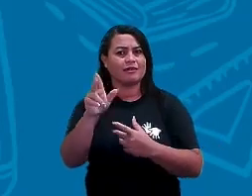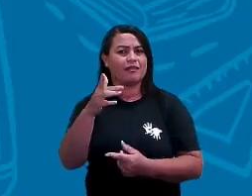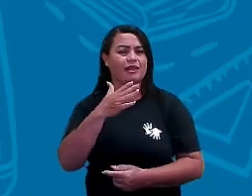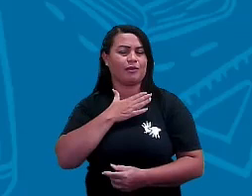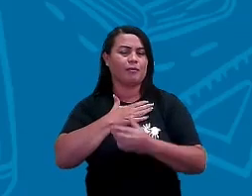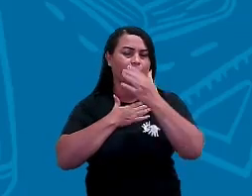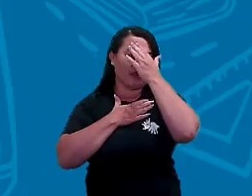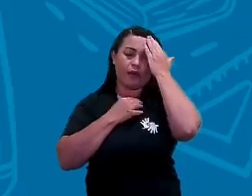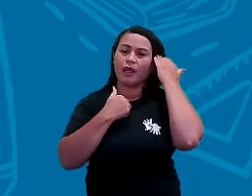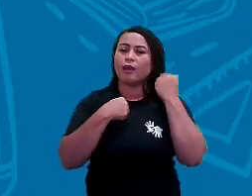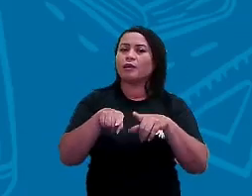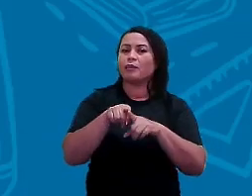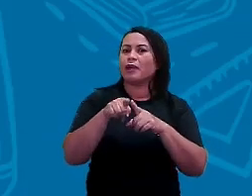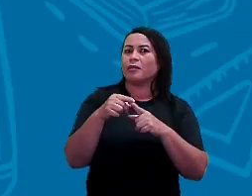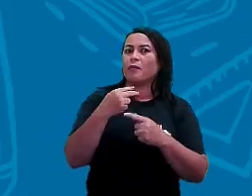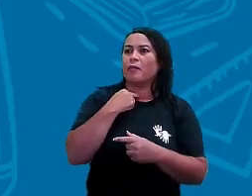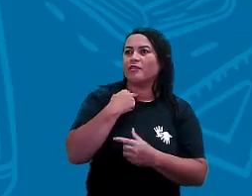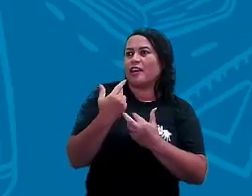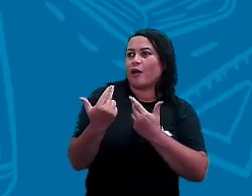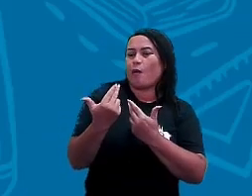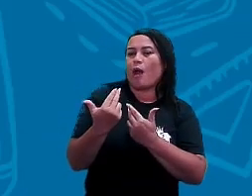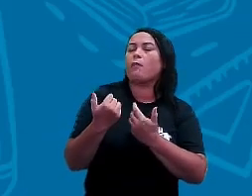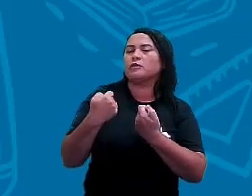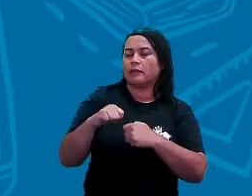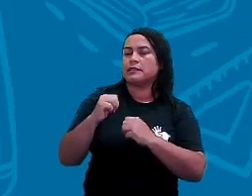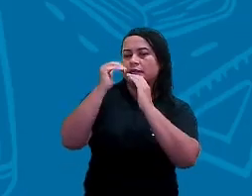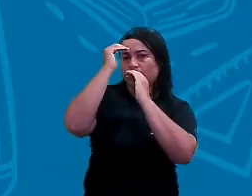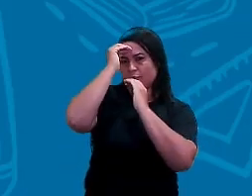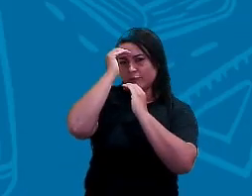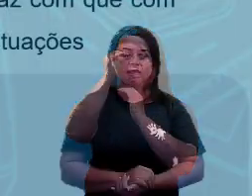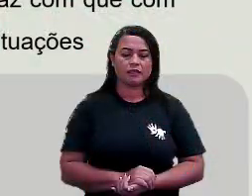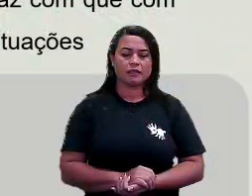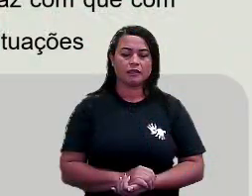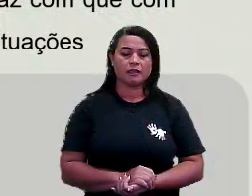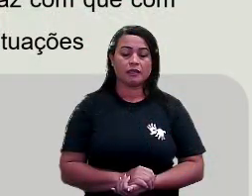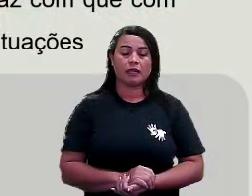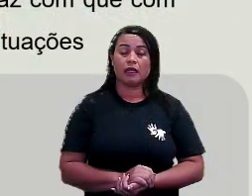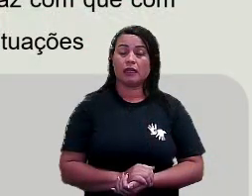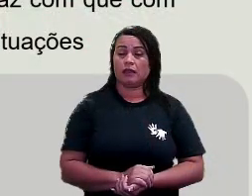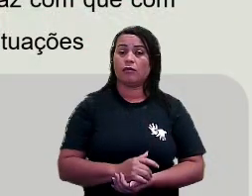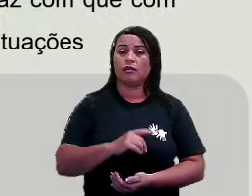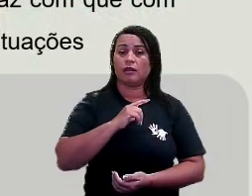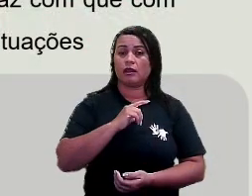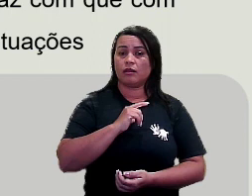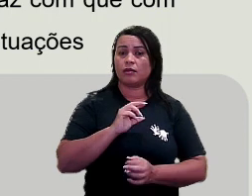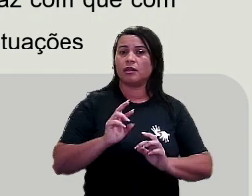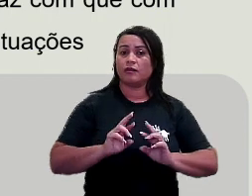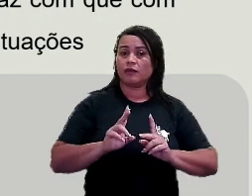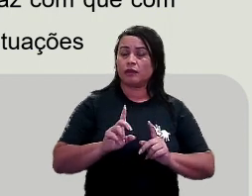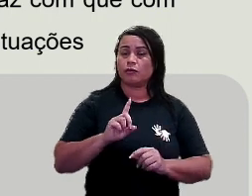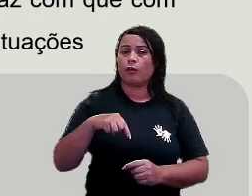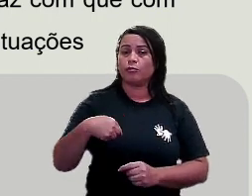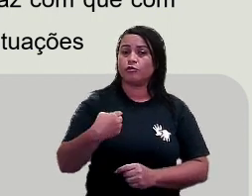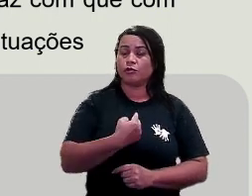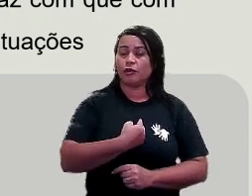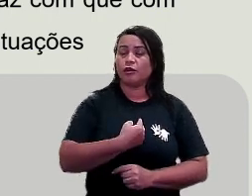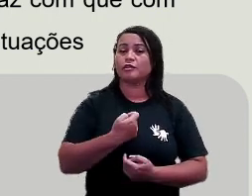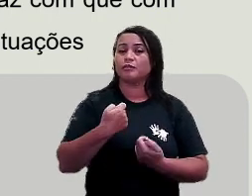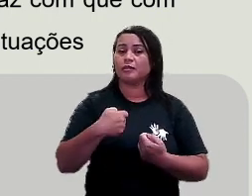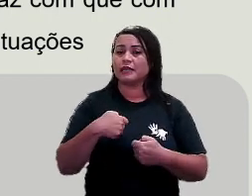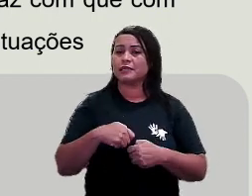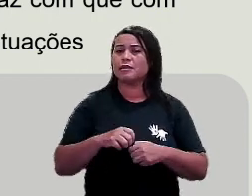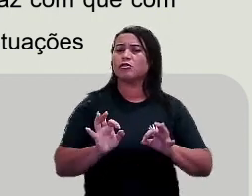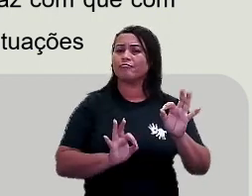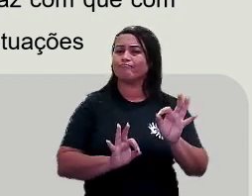você não precisa ser igual ao do outro. Mas devemos respeitar todas as diferenças. E essas diferenças fazem com que nós estejamos preparados para diversas